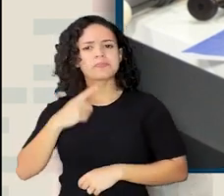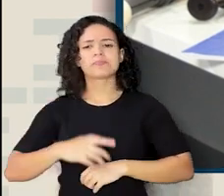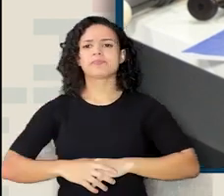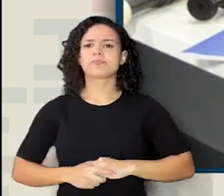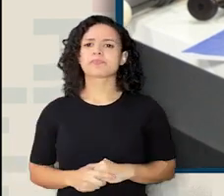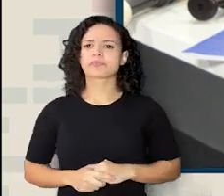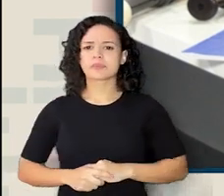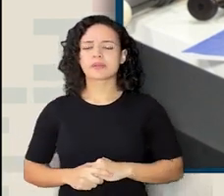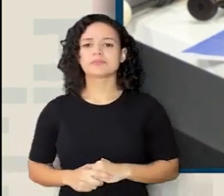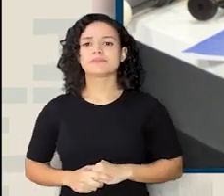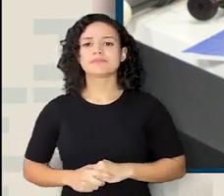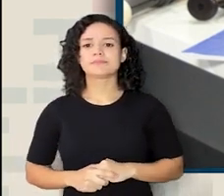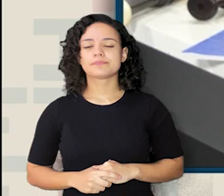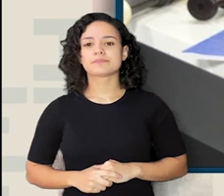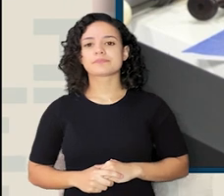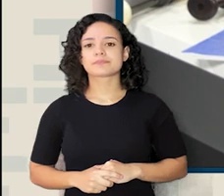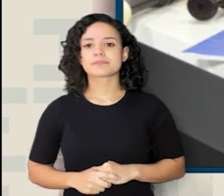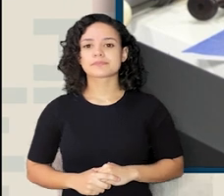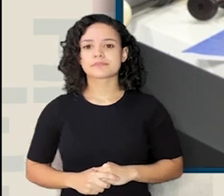da flauta baixo.